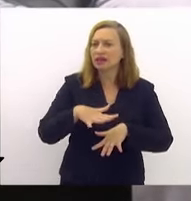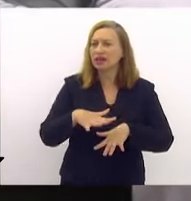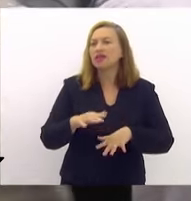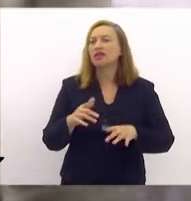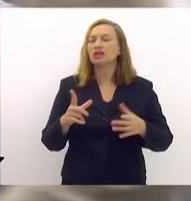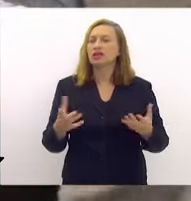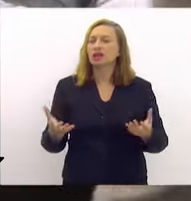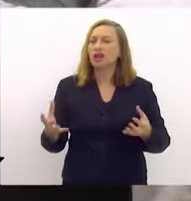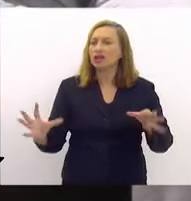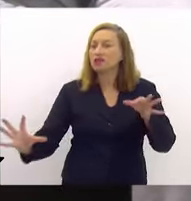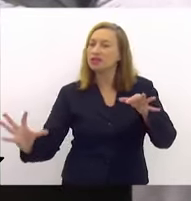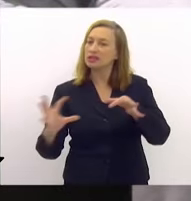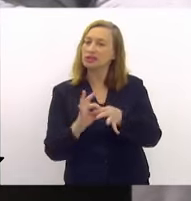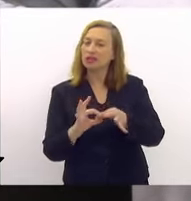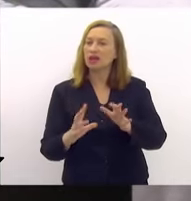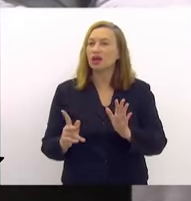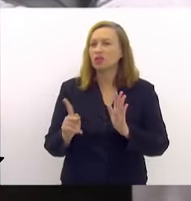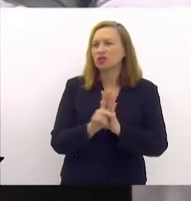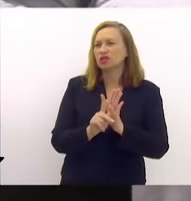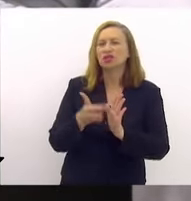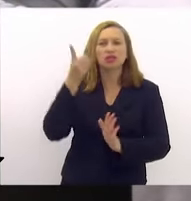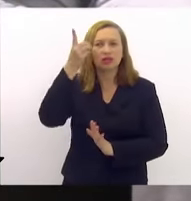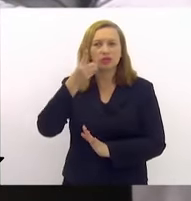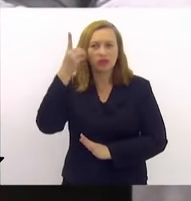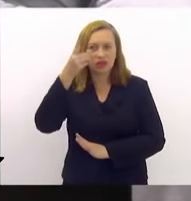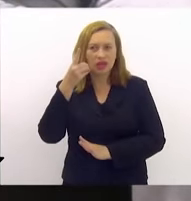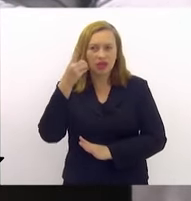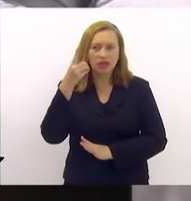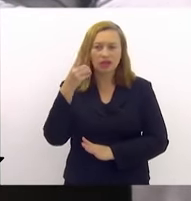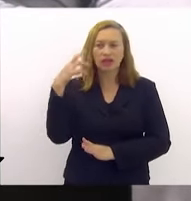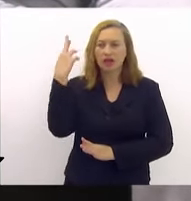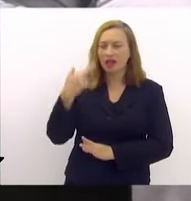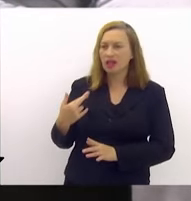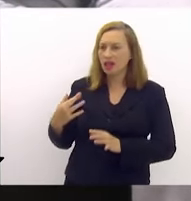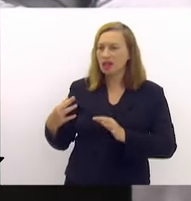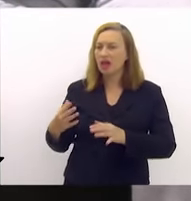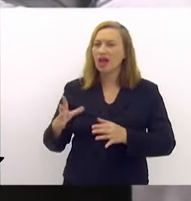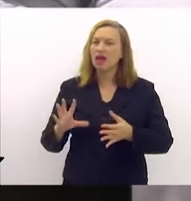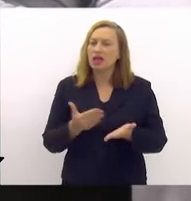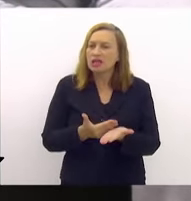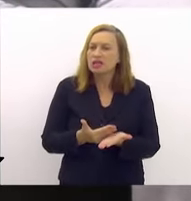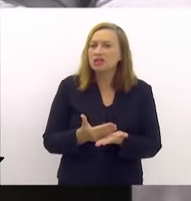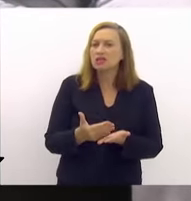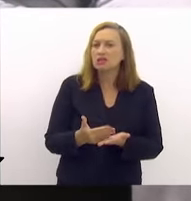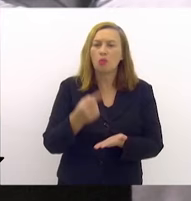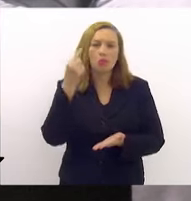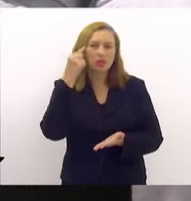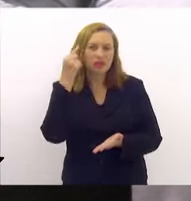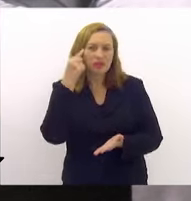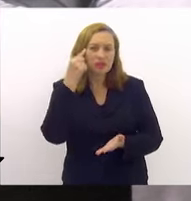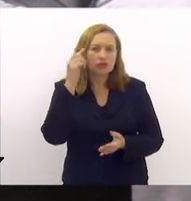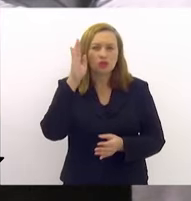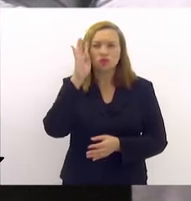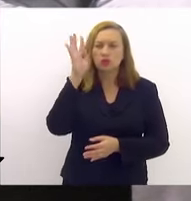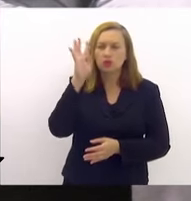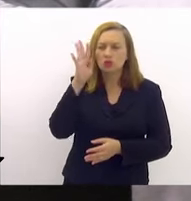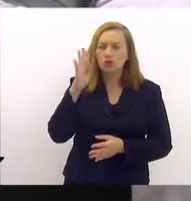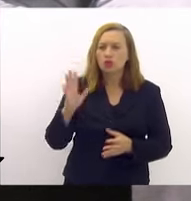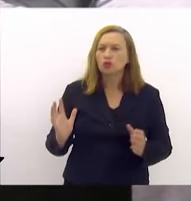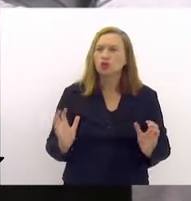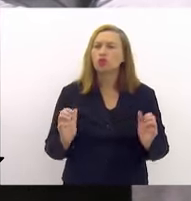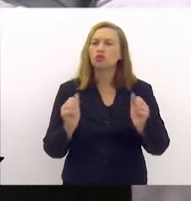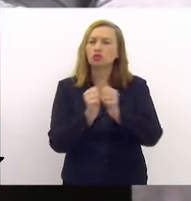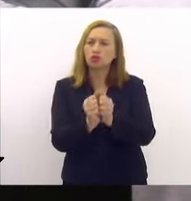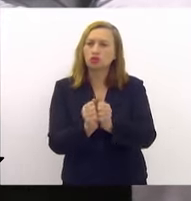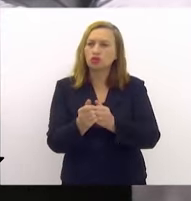dialogar. E o projeto da deputada Renata ele é pioneiro no sentido de trazer uma reflexão de conjunto sobre isso que ela acaba chamando